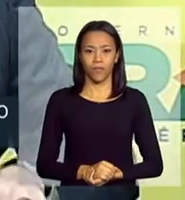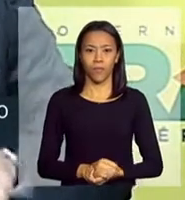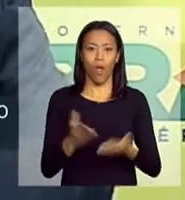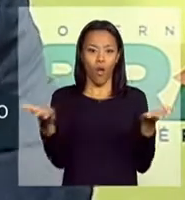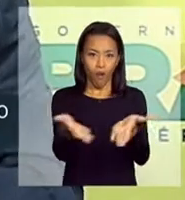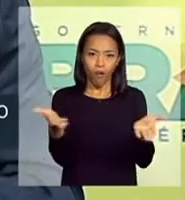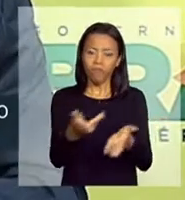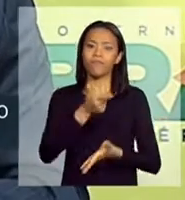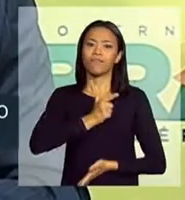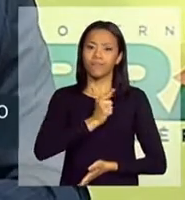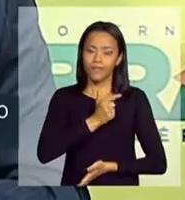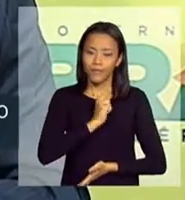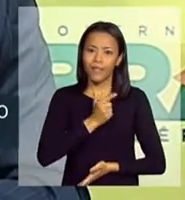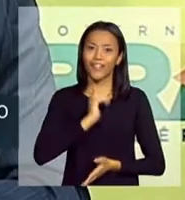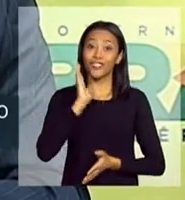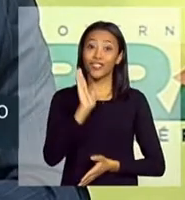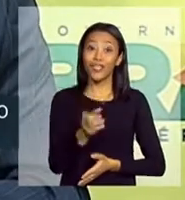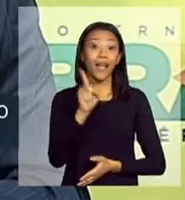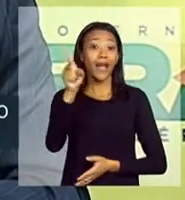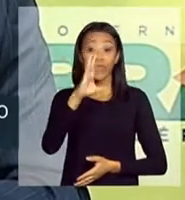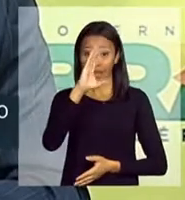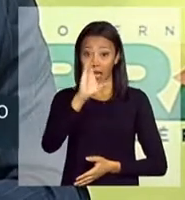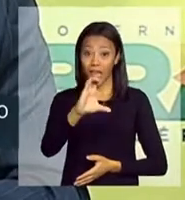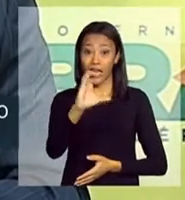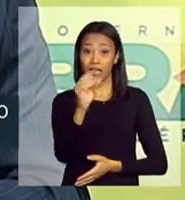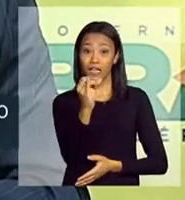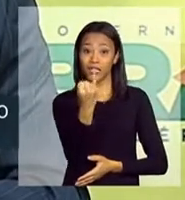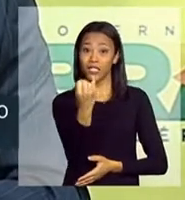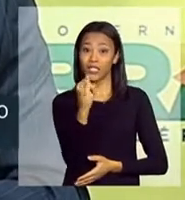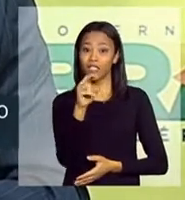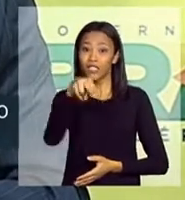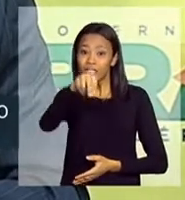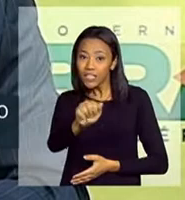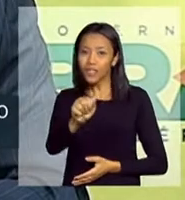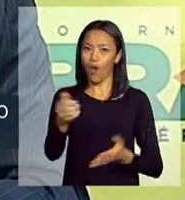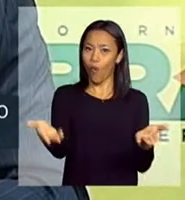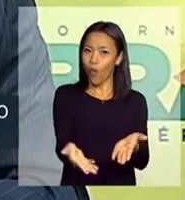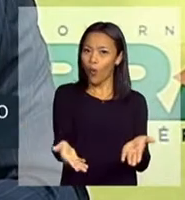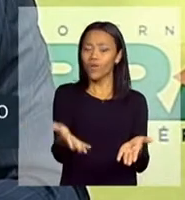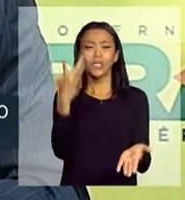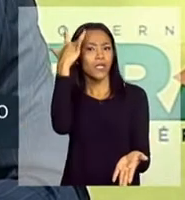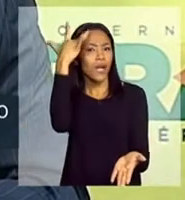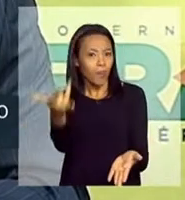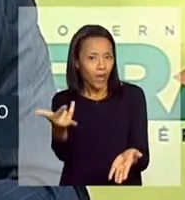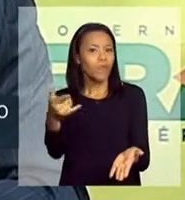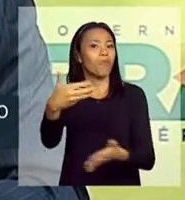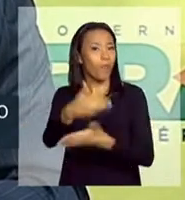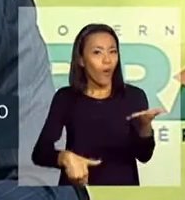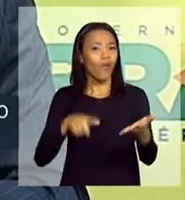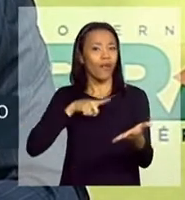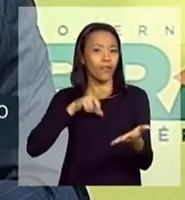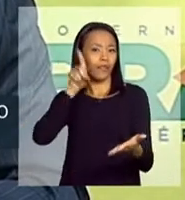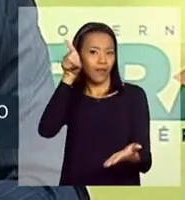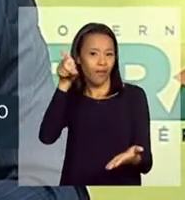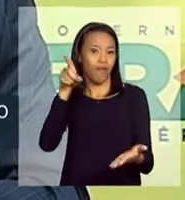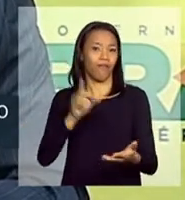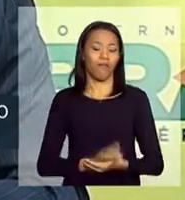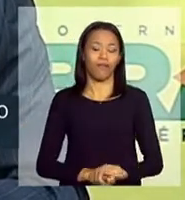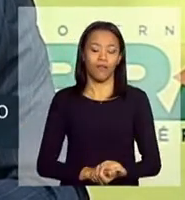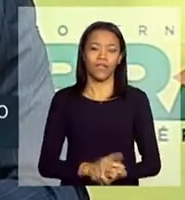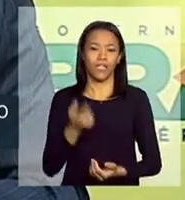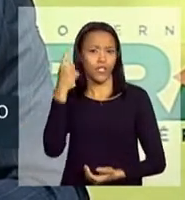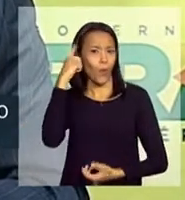Hoje tá tendo o exame na China e hoje e amanhã Ela desceu para divulgar hoje para fazer homenagem ao deles